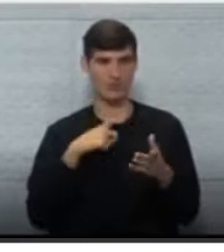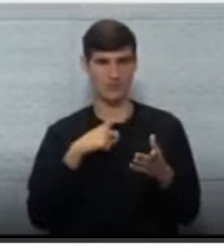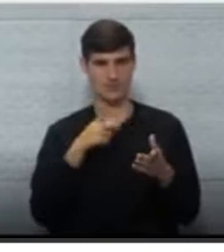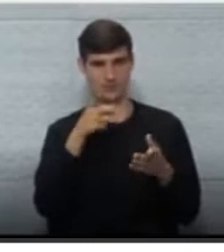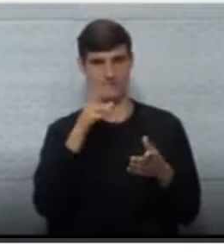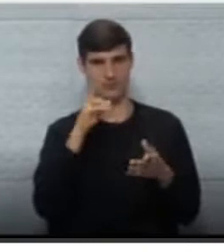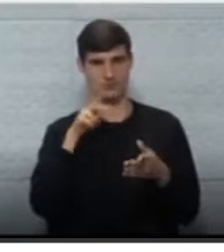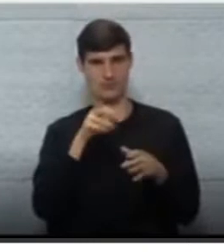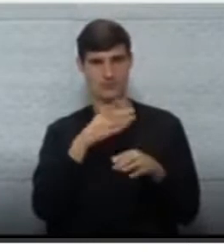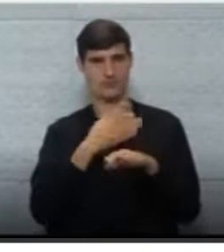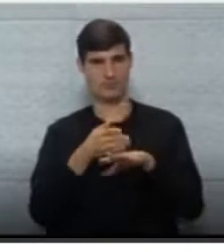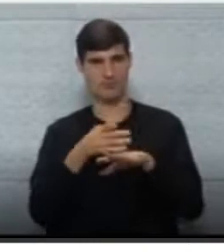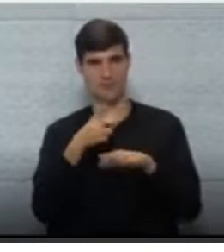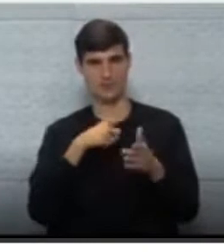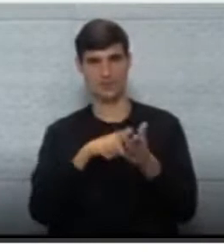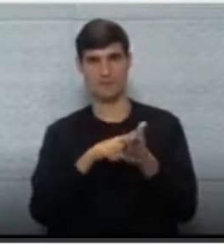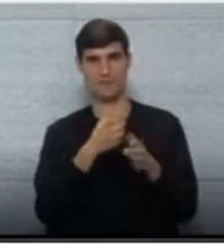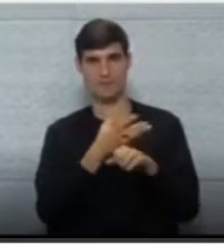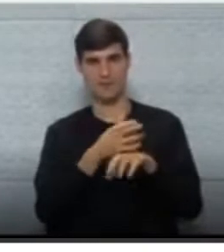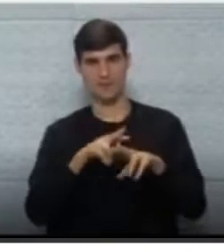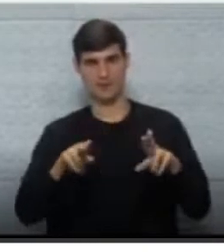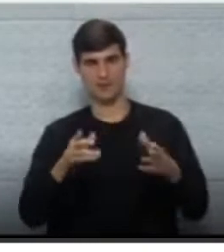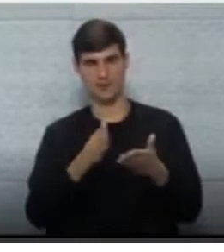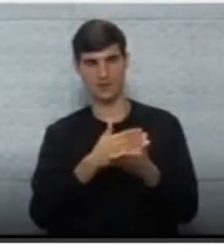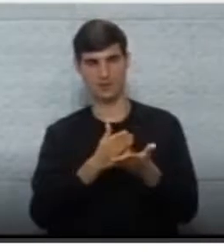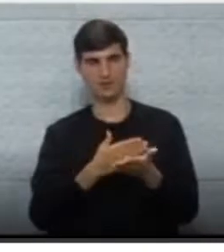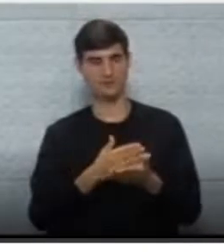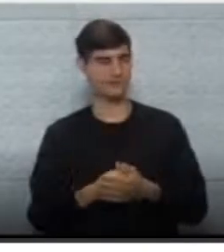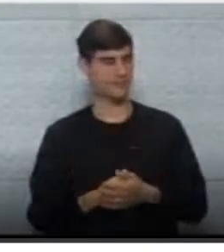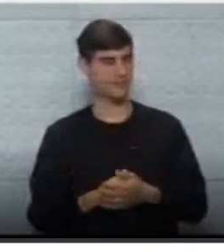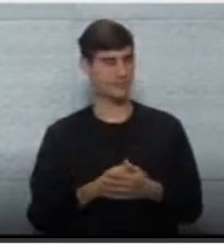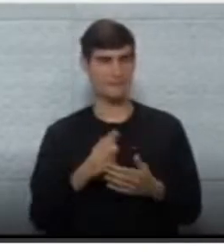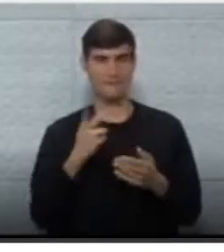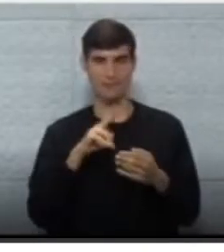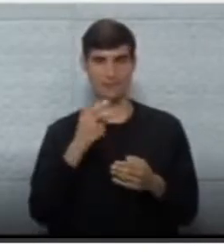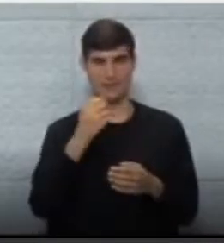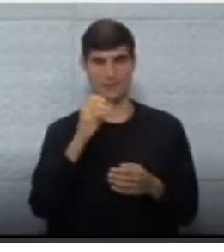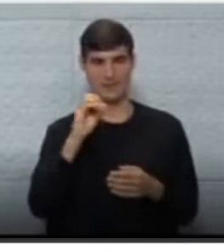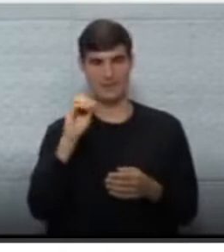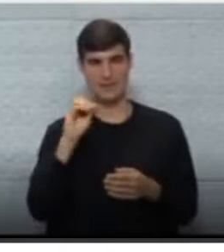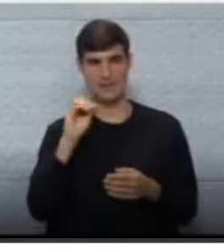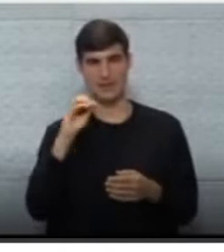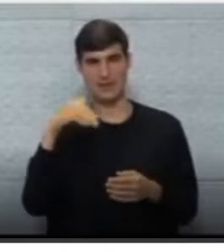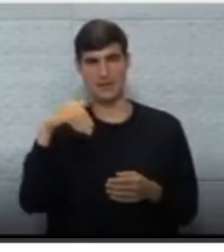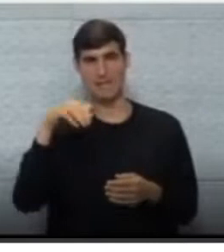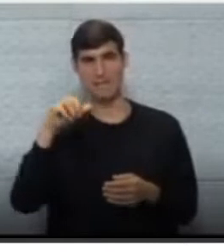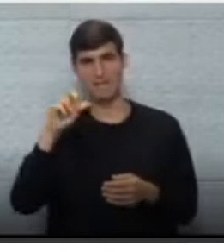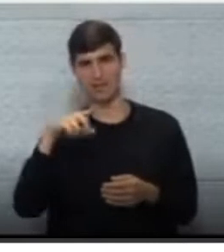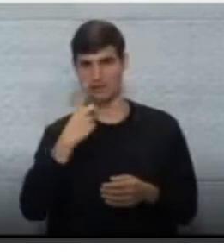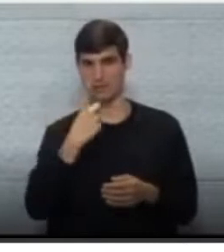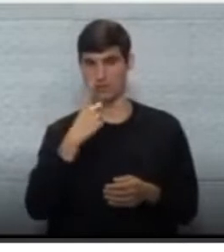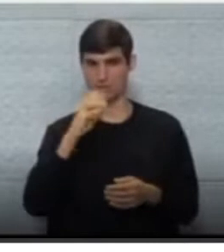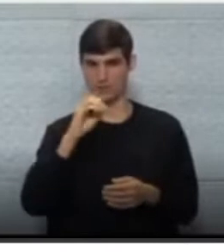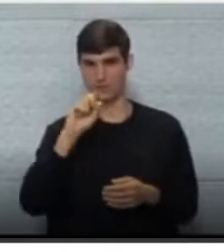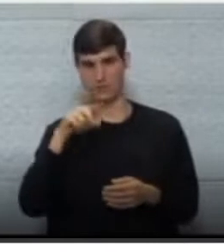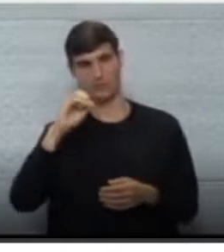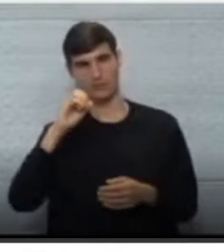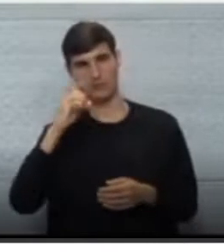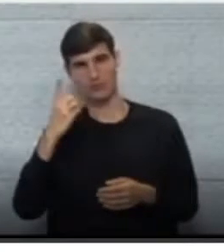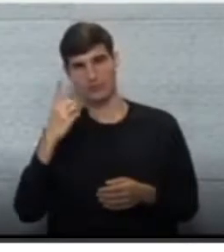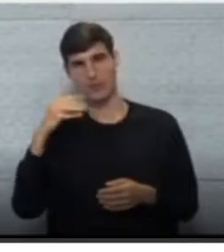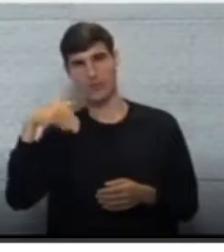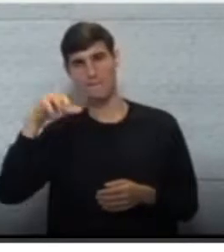roteiro de vocês. A inoculação, nós vamos inocular 100 microlitros, ou que corresponde a